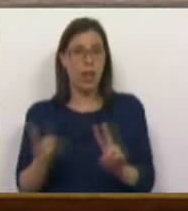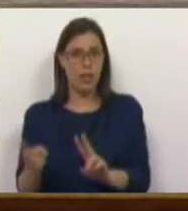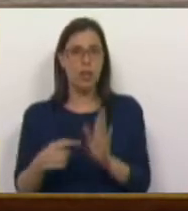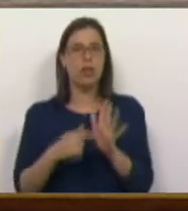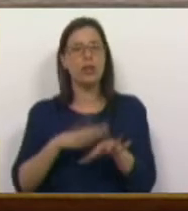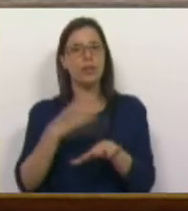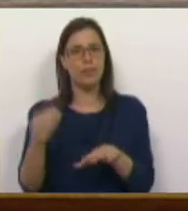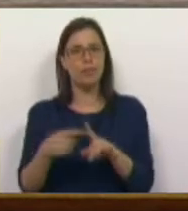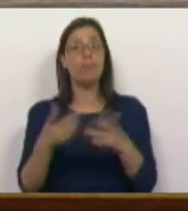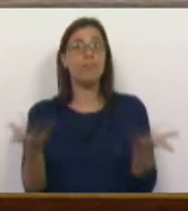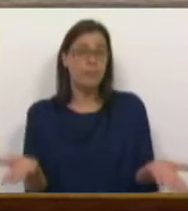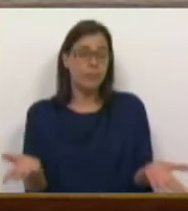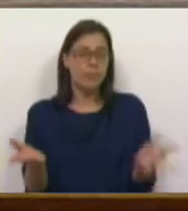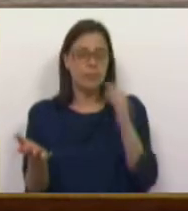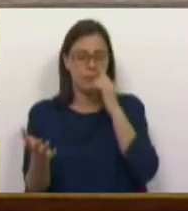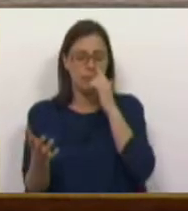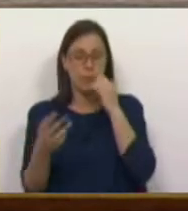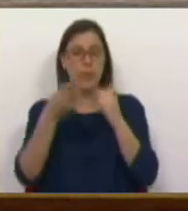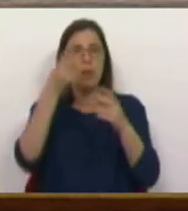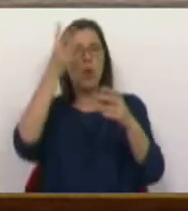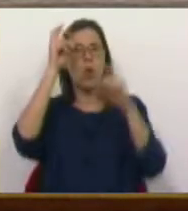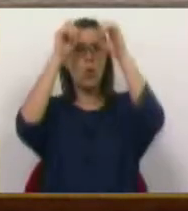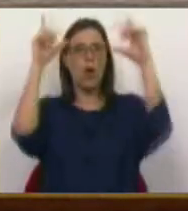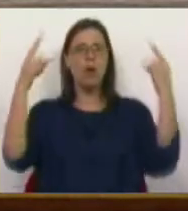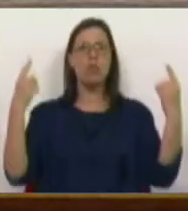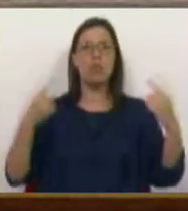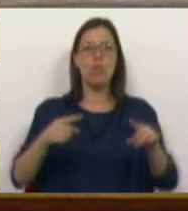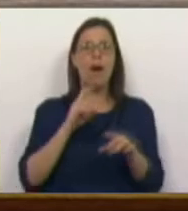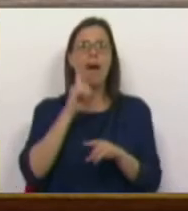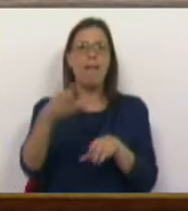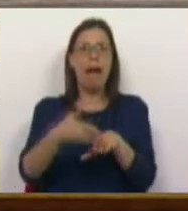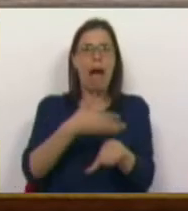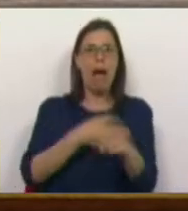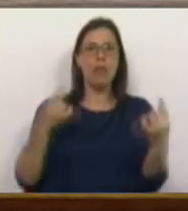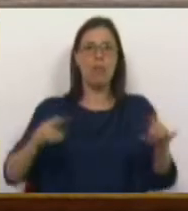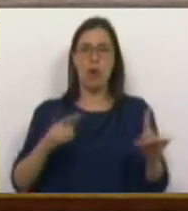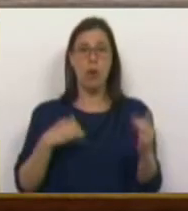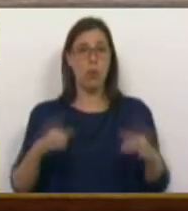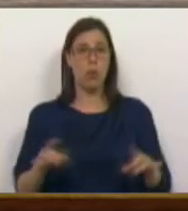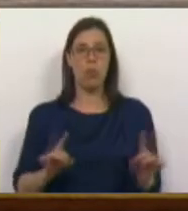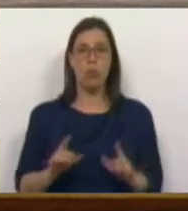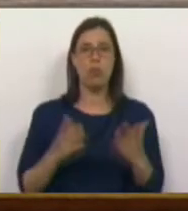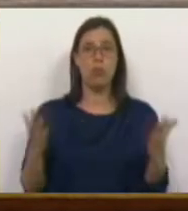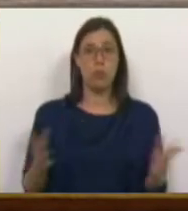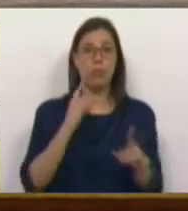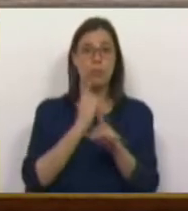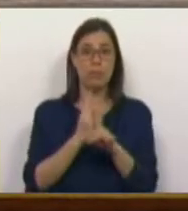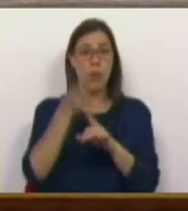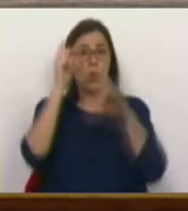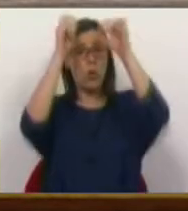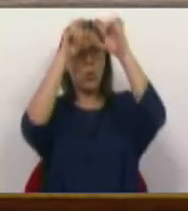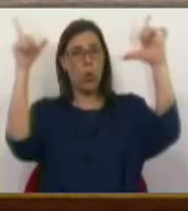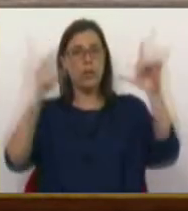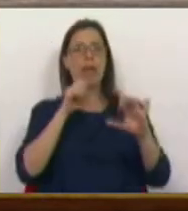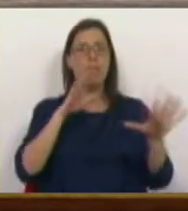alterações. Abandona-se, portanto, o conceito de mera comunicação prévia. Discordamos, aliás, que tal conceito possa